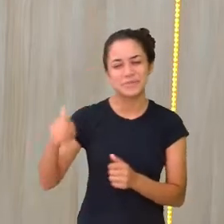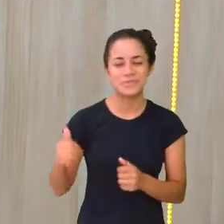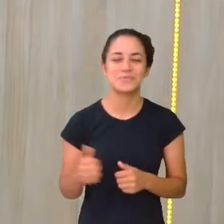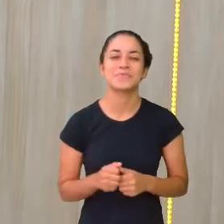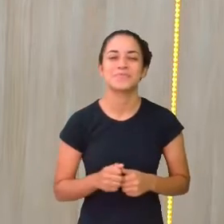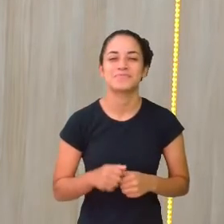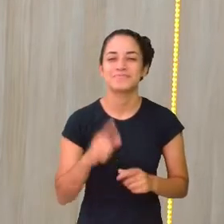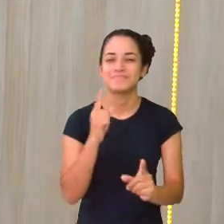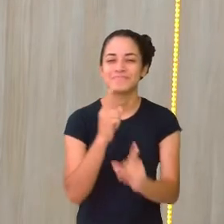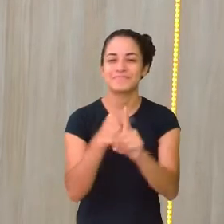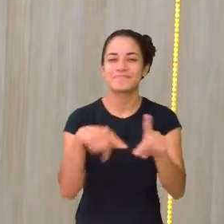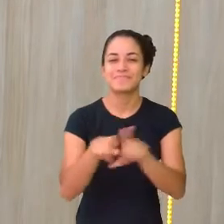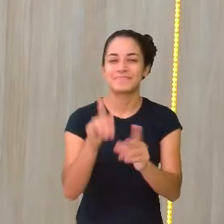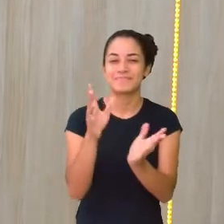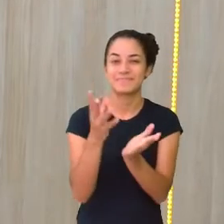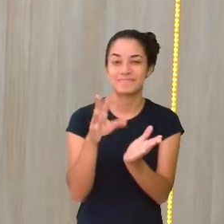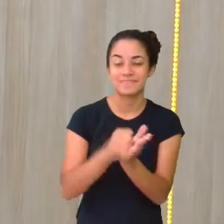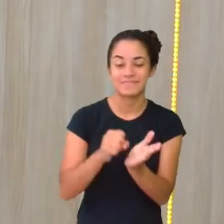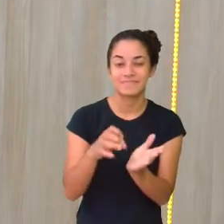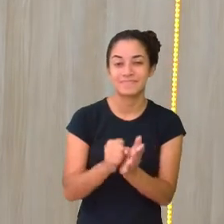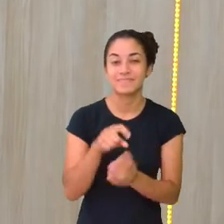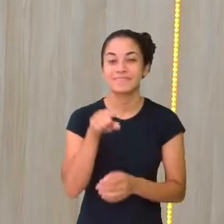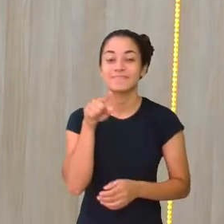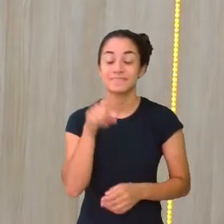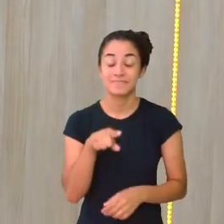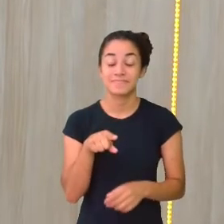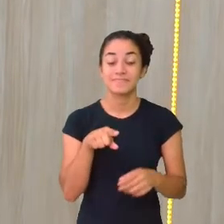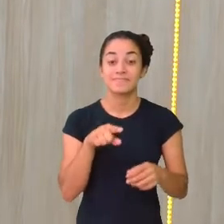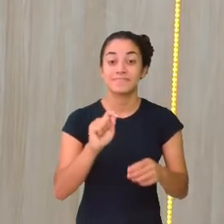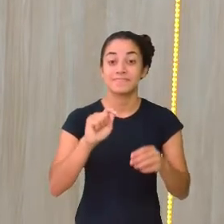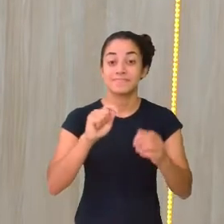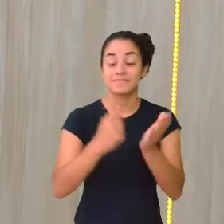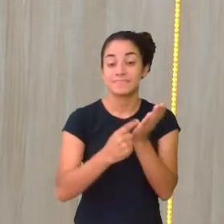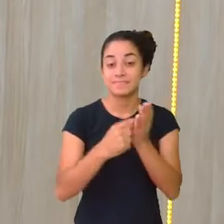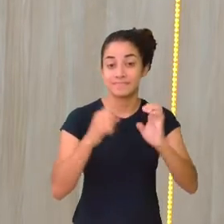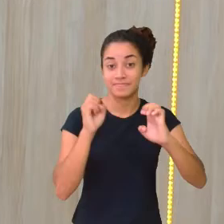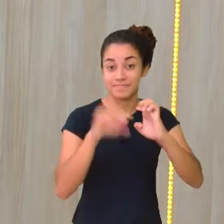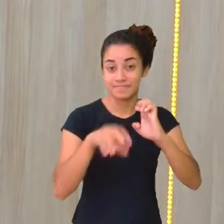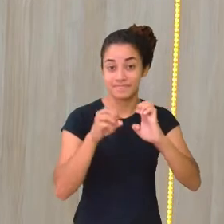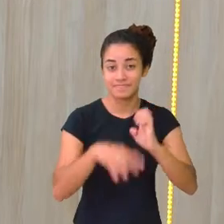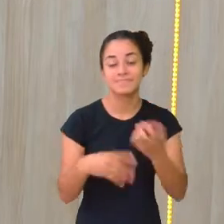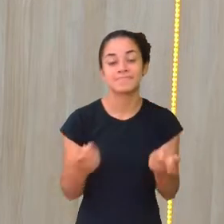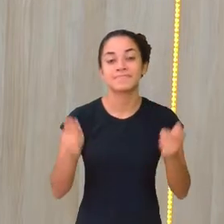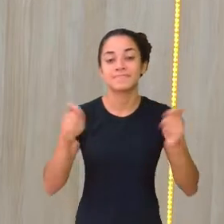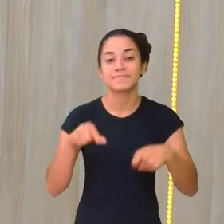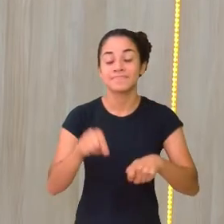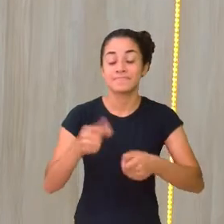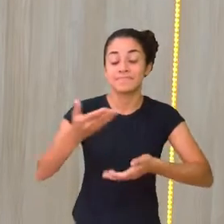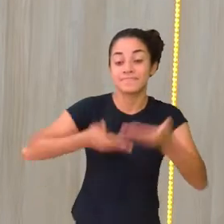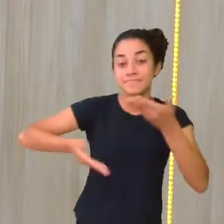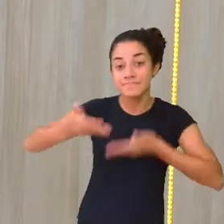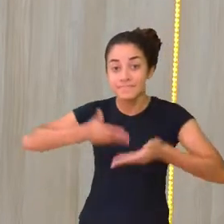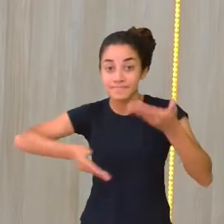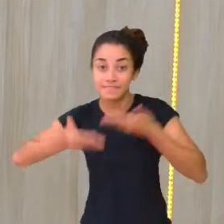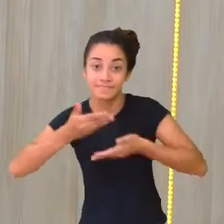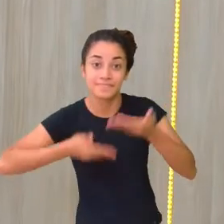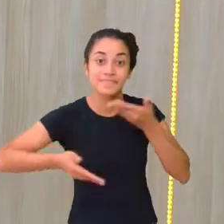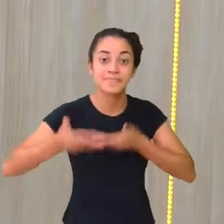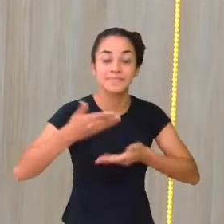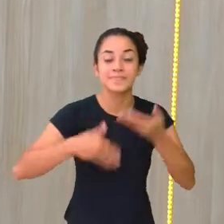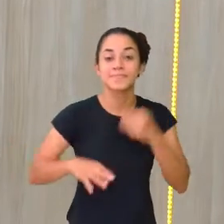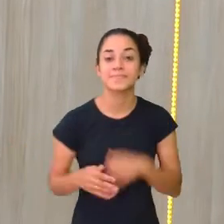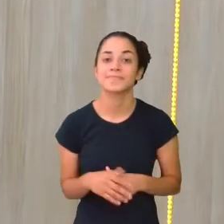e você baixar o Educa Recife. E aí sim, vai poder interagir